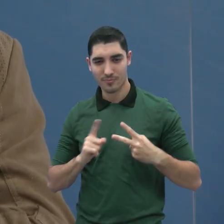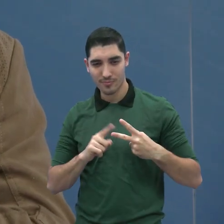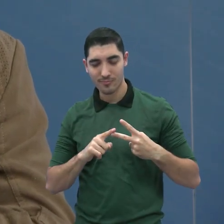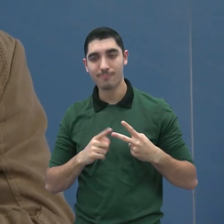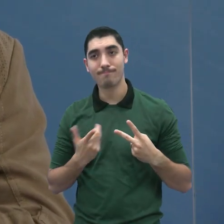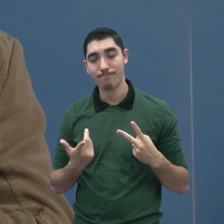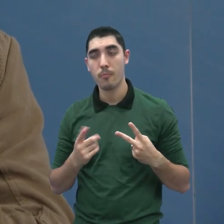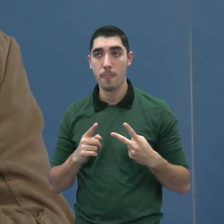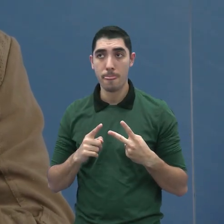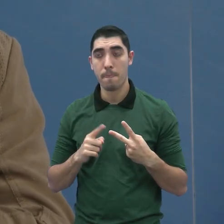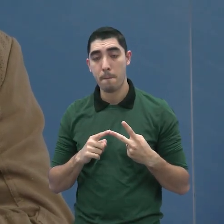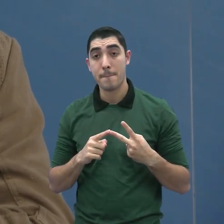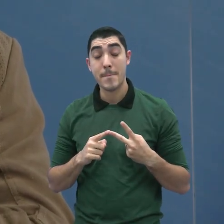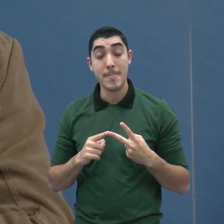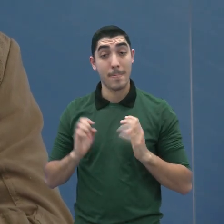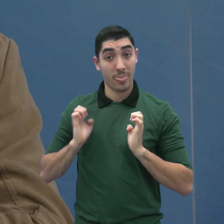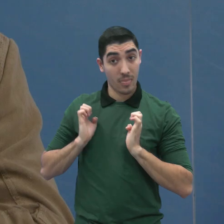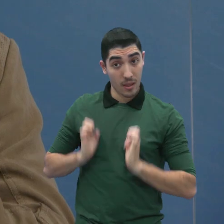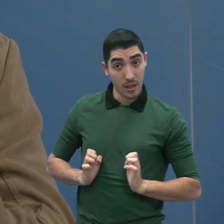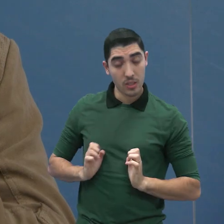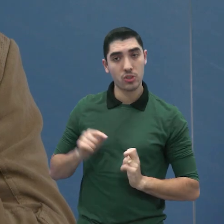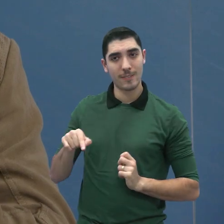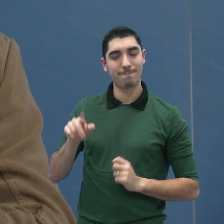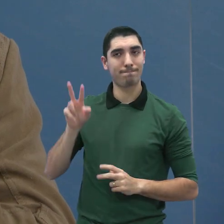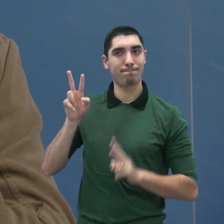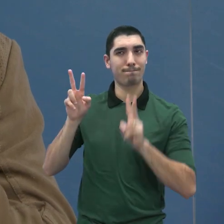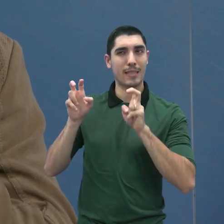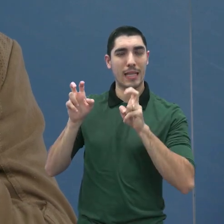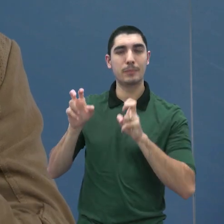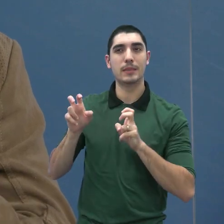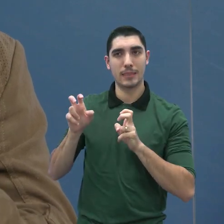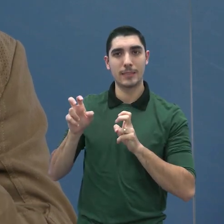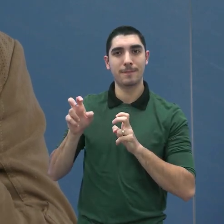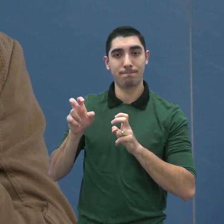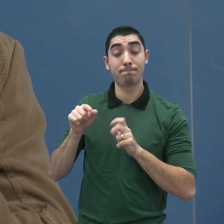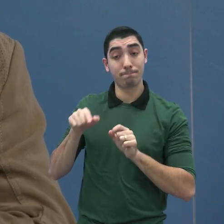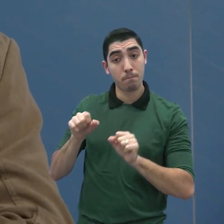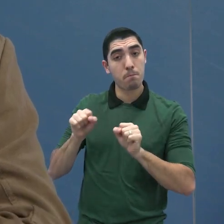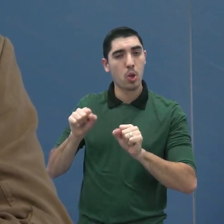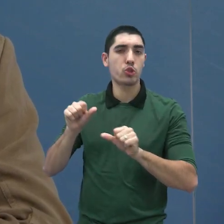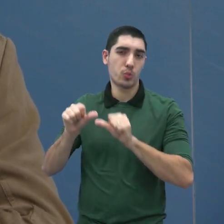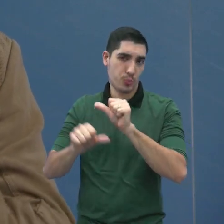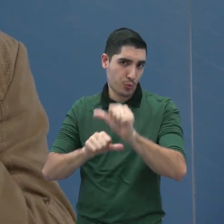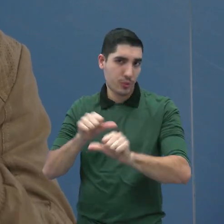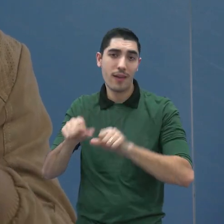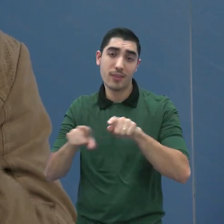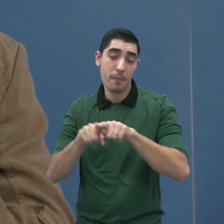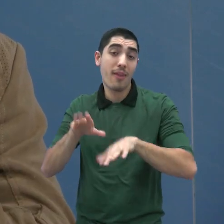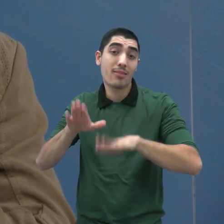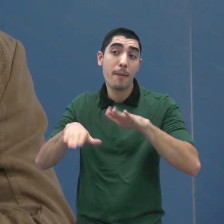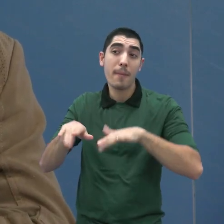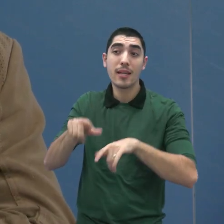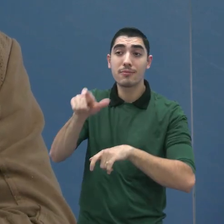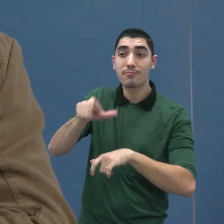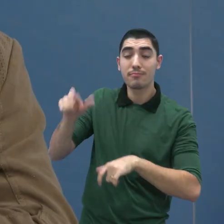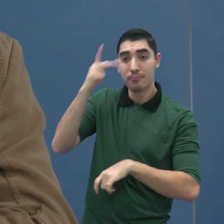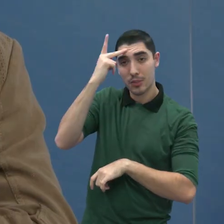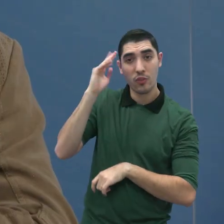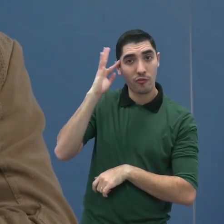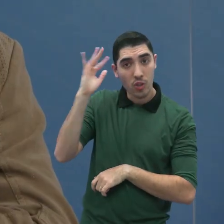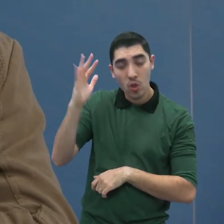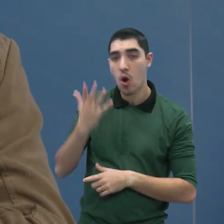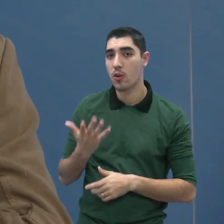ética também é um assunto que vai modificar dependendo do viés, dependendo do filósofo que você pega. Vamos ter